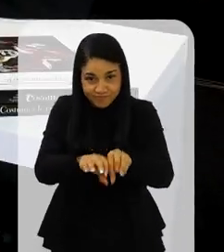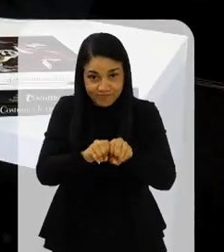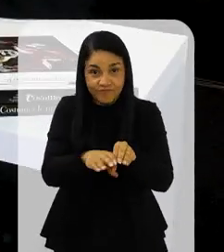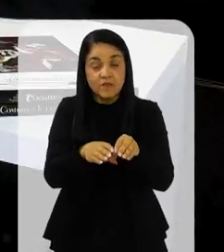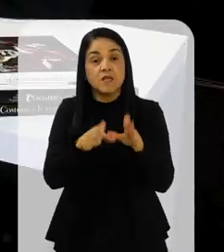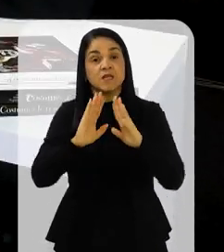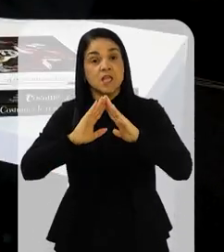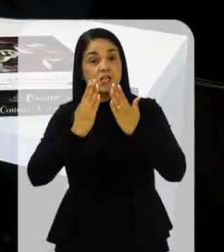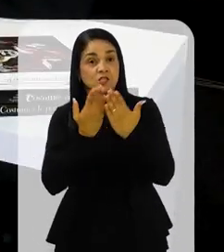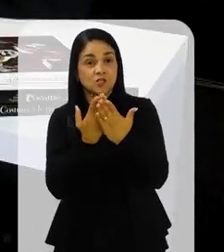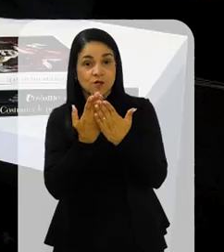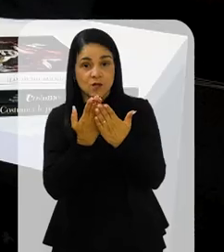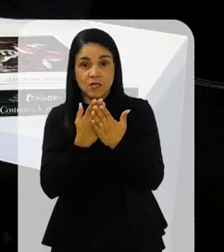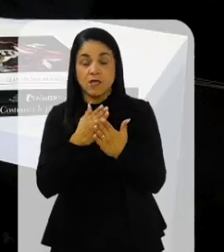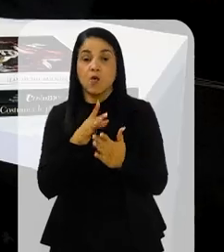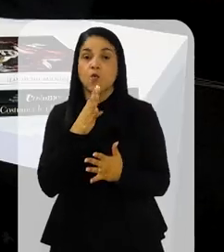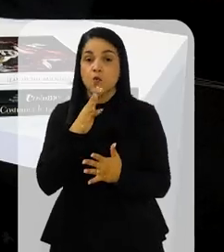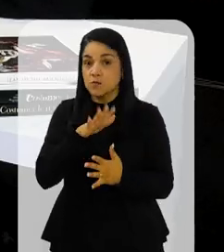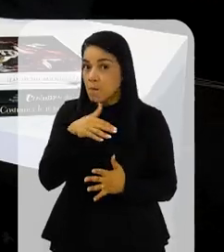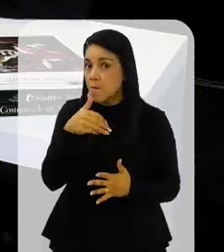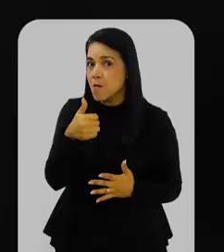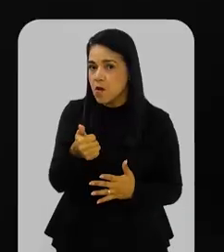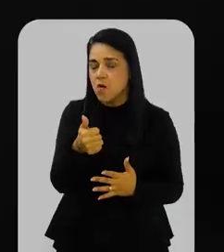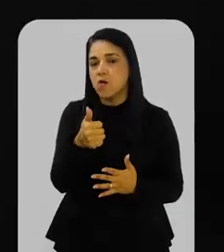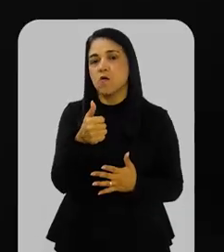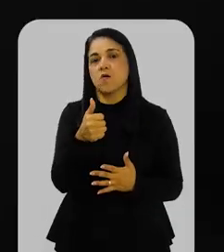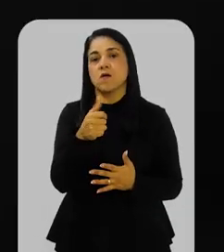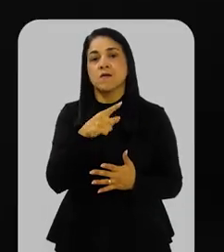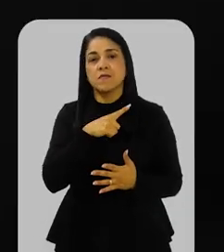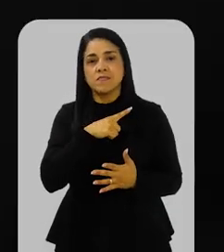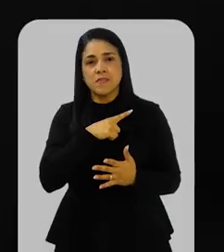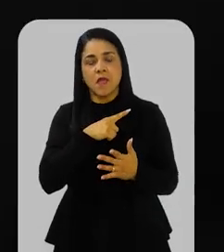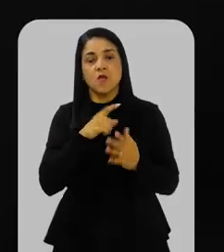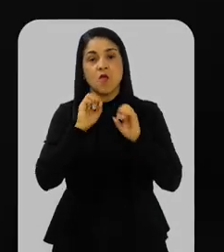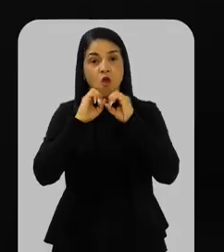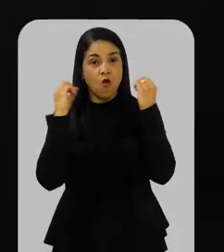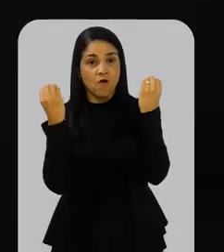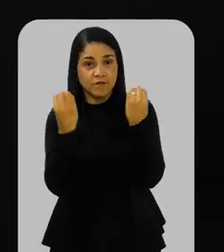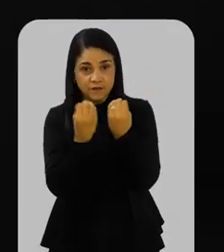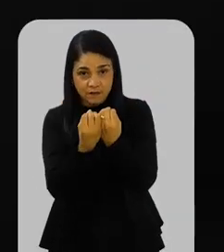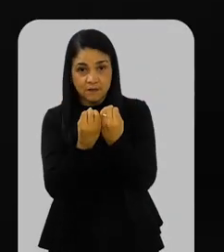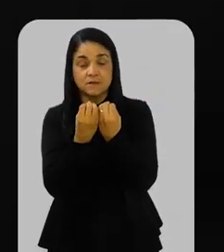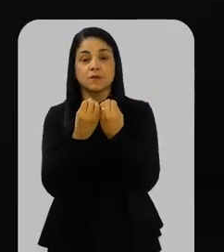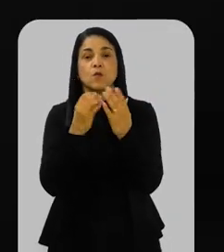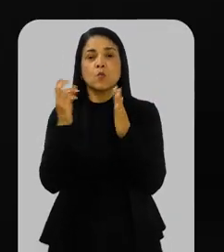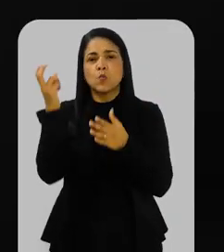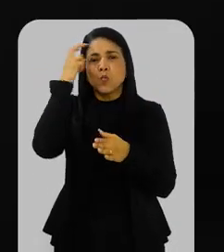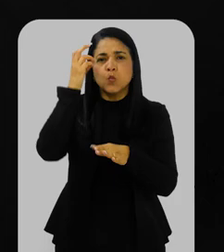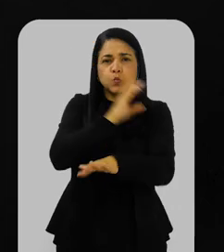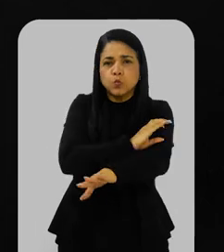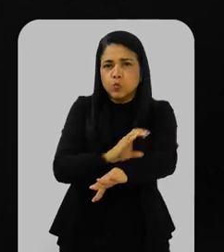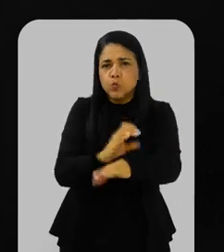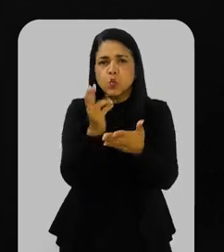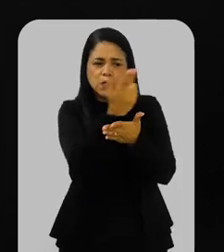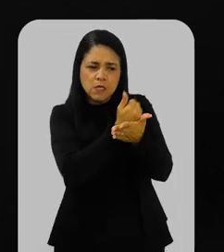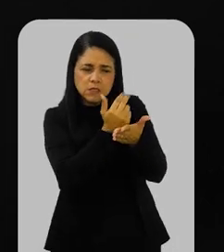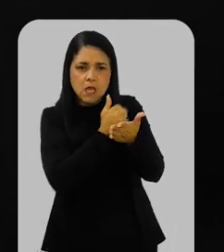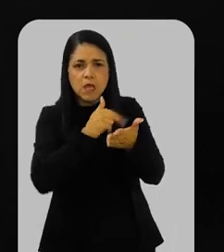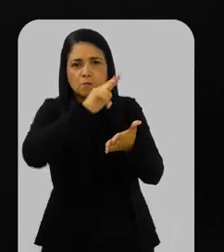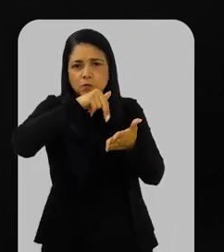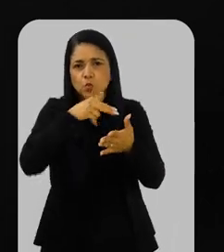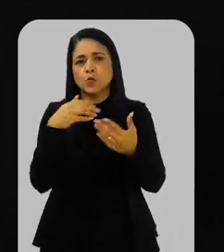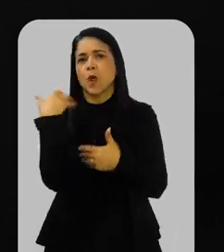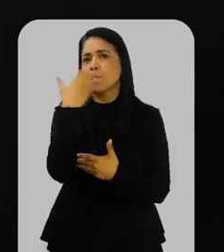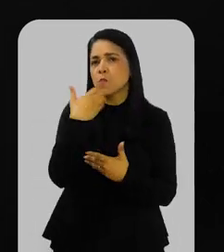na escolinha, que eu conheço melhor, né, como funciona, tem todas as oficinas, além de pintura, desenho,